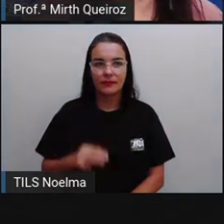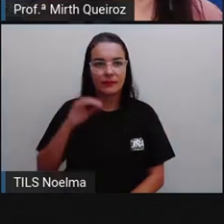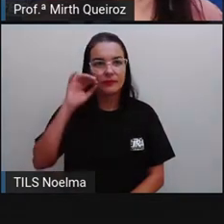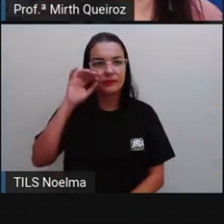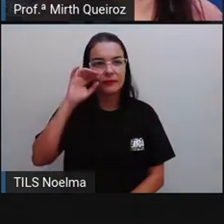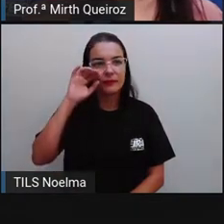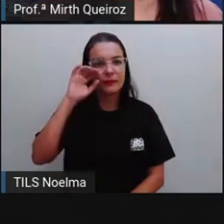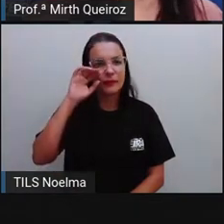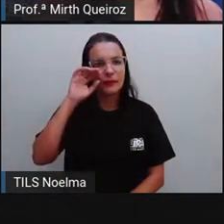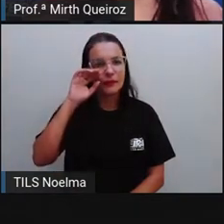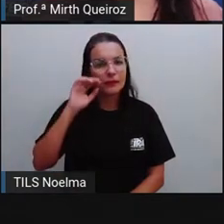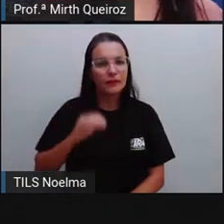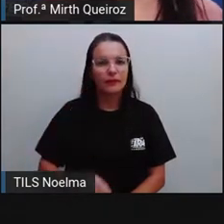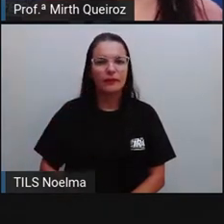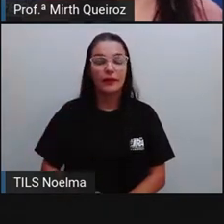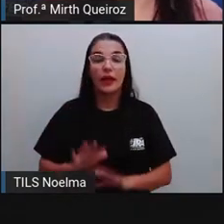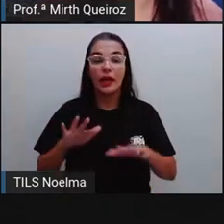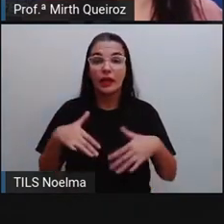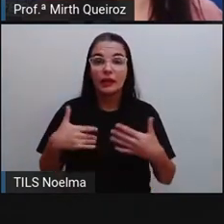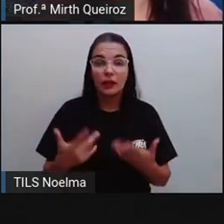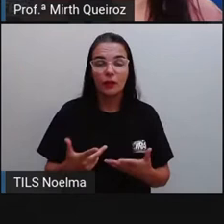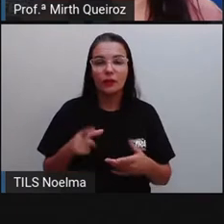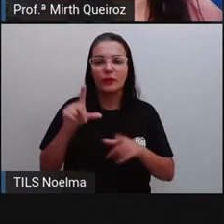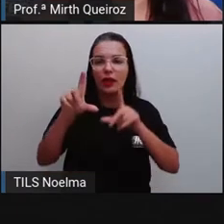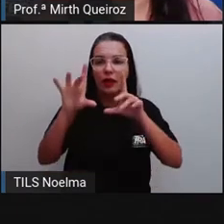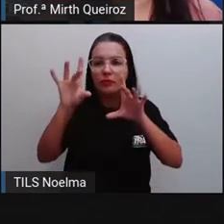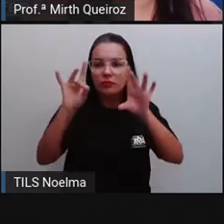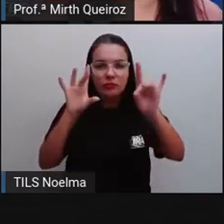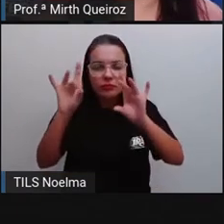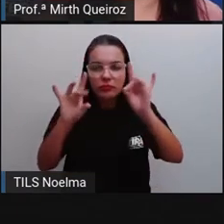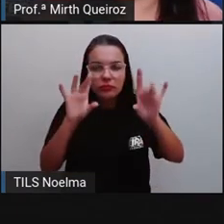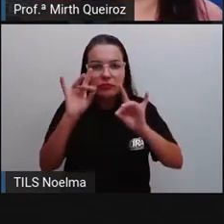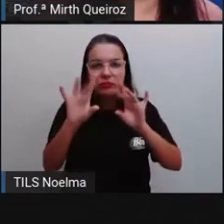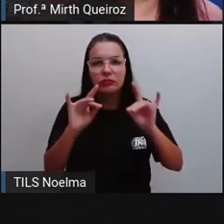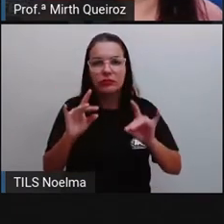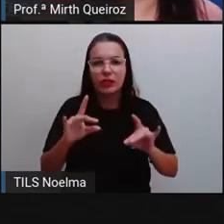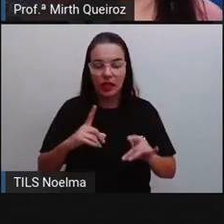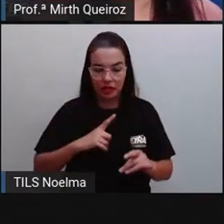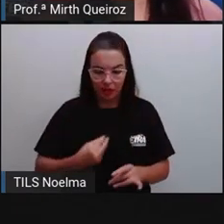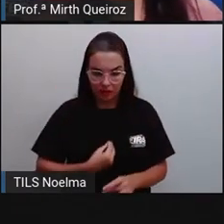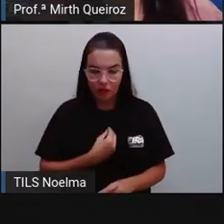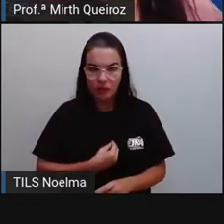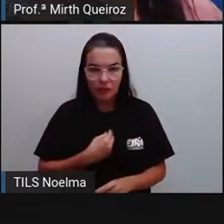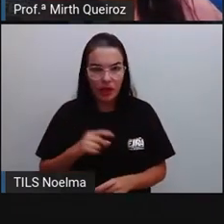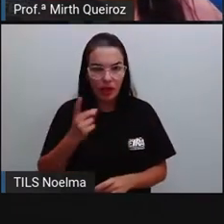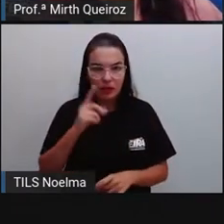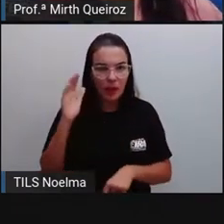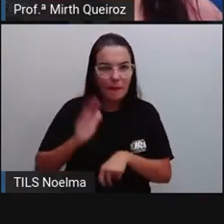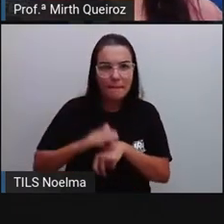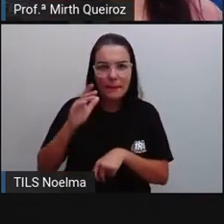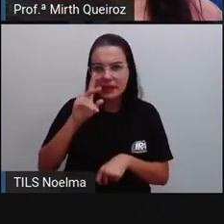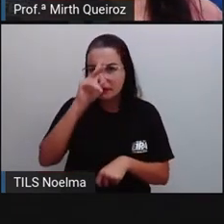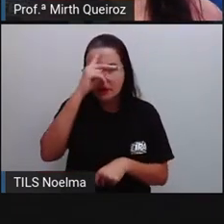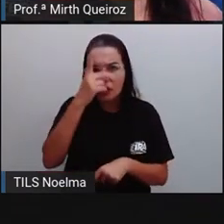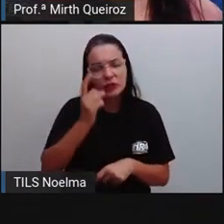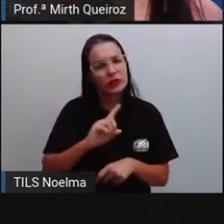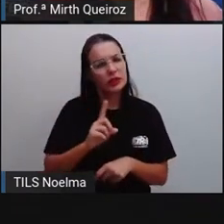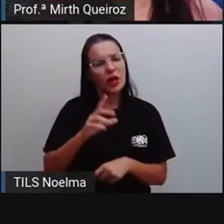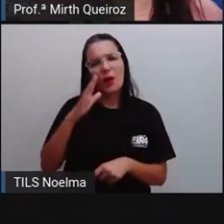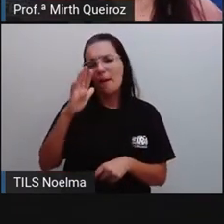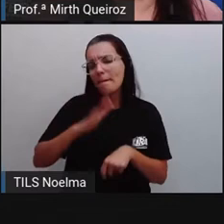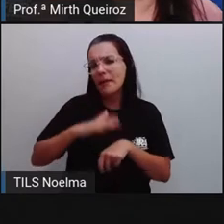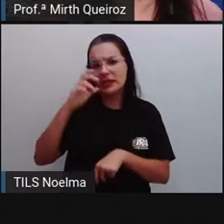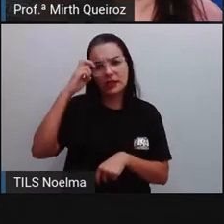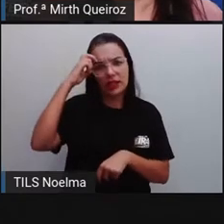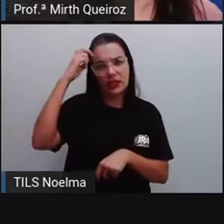8h20, né? As espécies que sobrevivem não são as mais fortes nem as mais inteligentes,